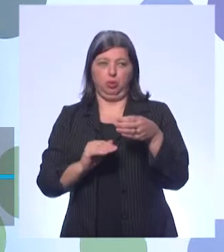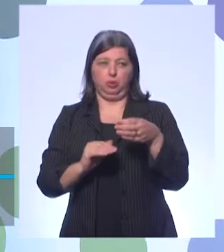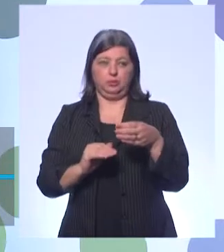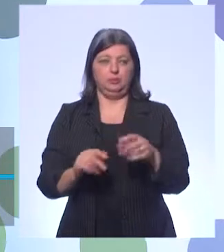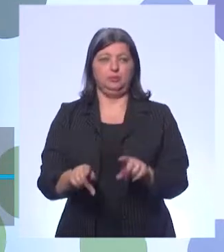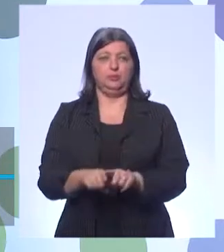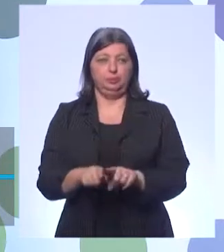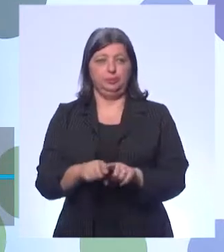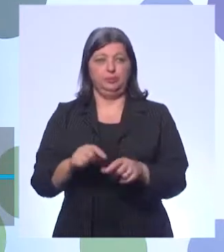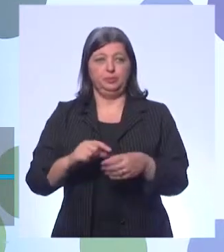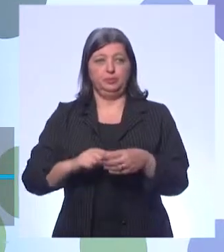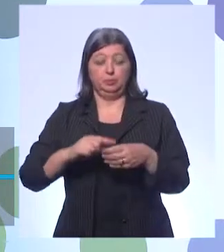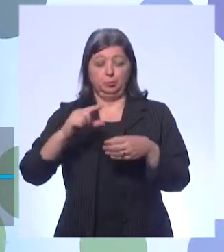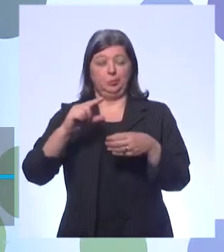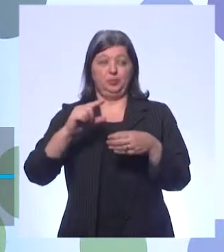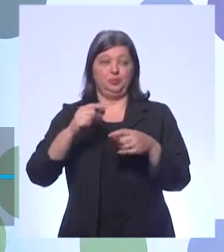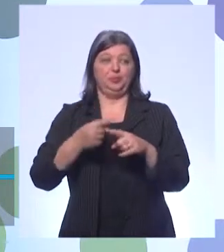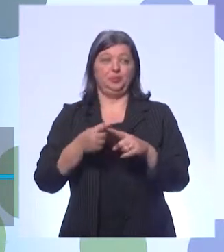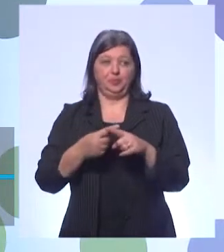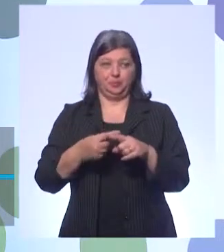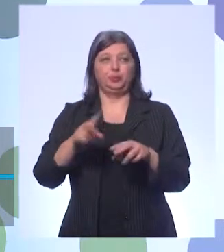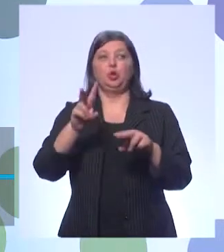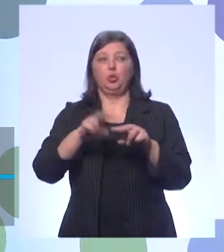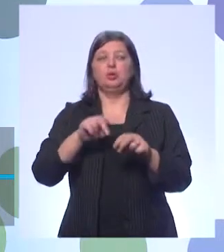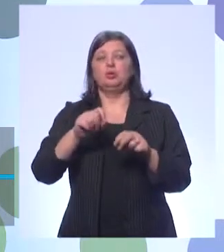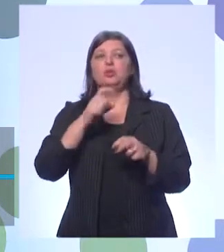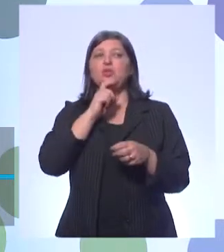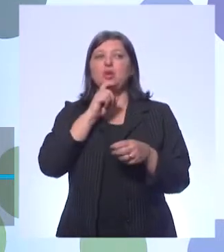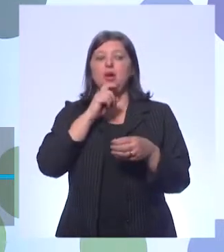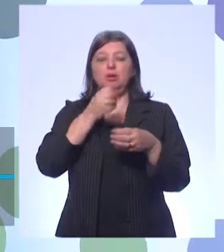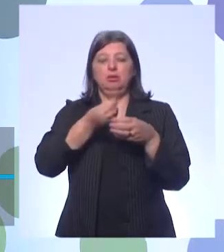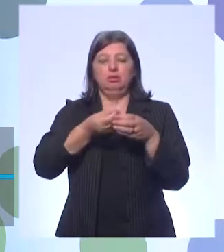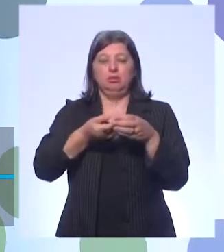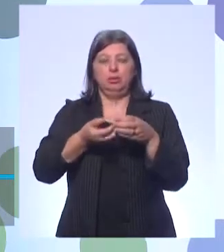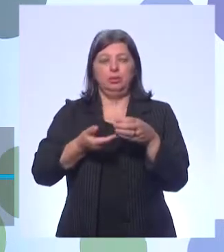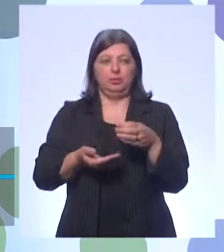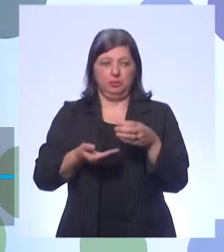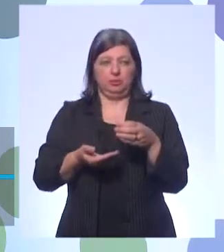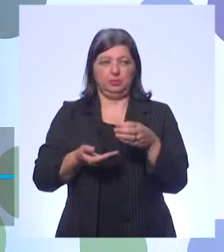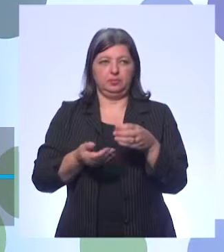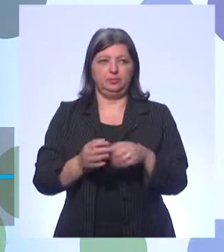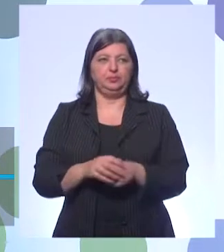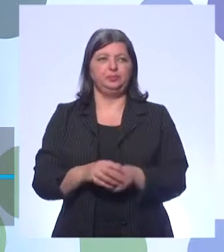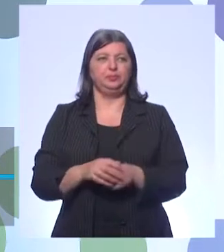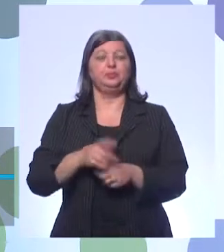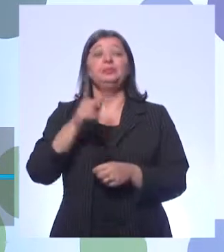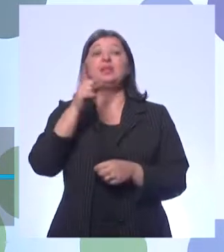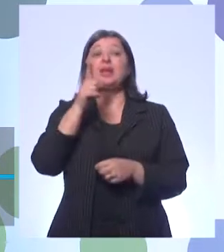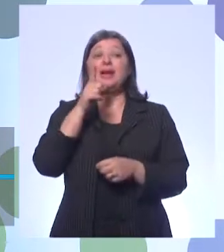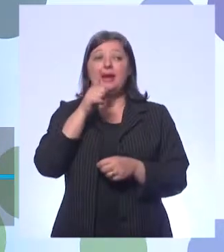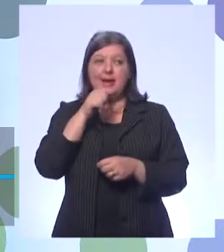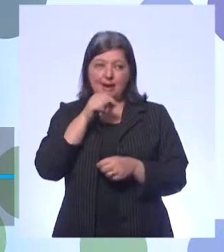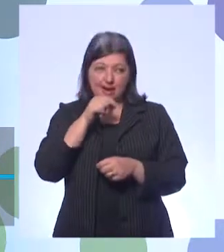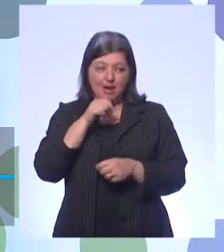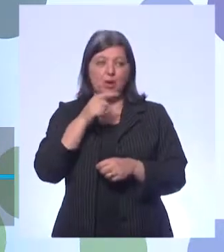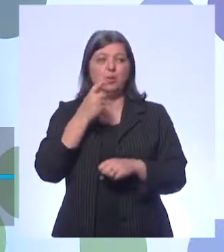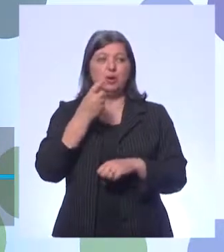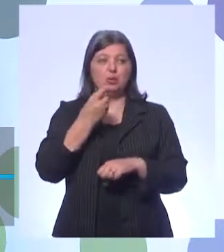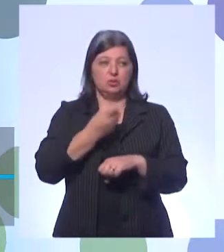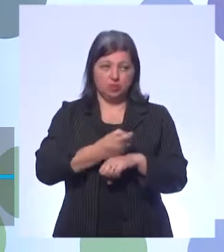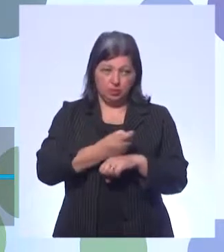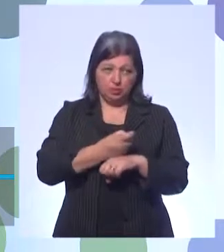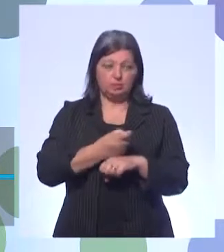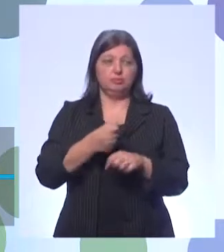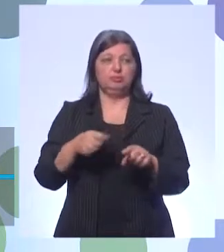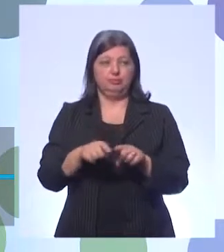densidade maior que do álcool, por isso o gelo afunda, pro Inácio, e a água tem estado sólido, tende a